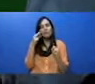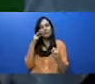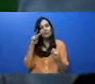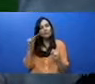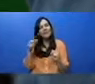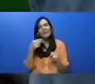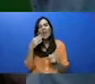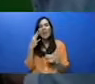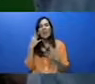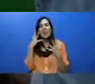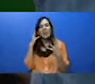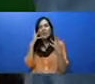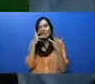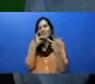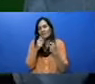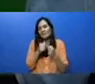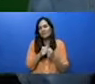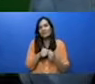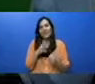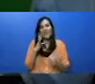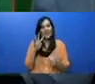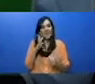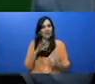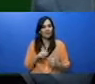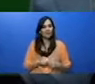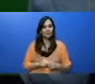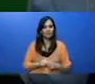pena assistir, ok?